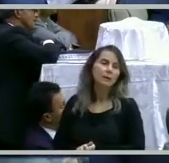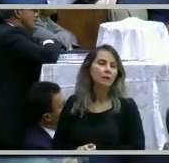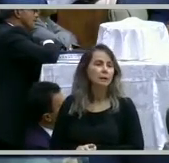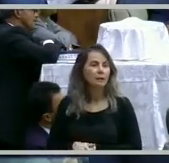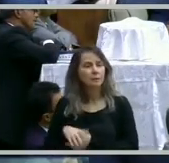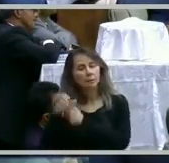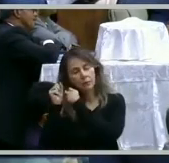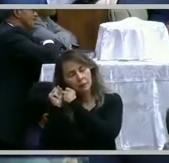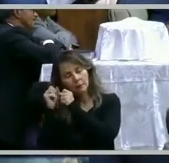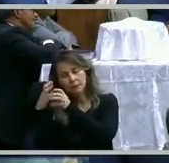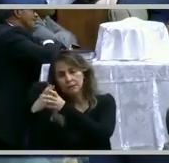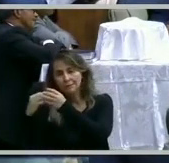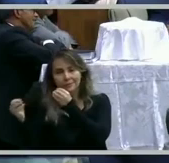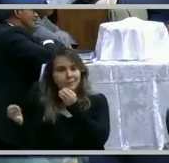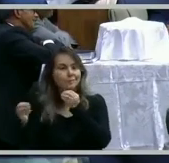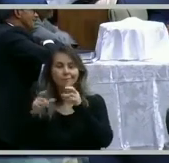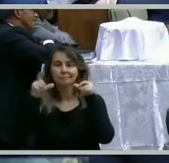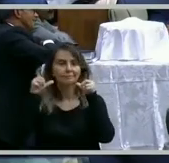passou.